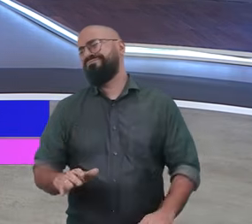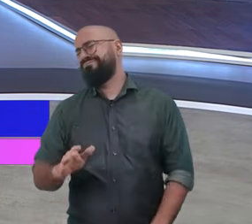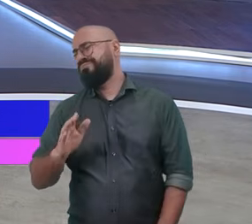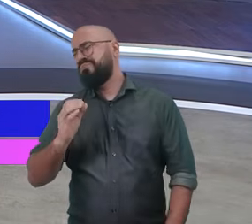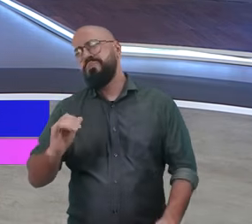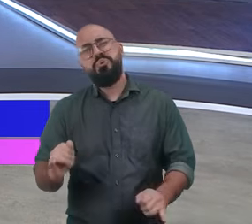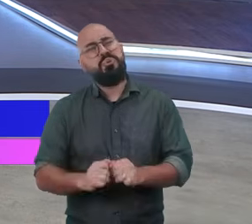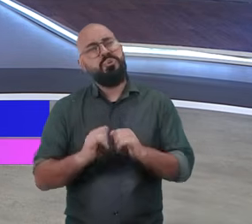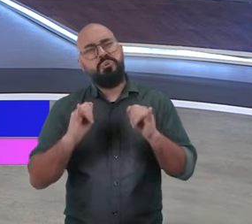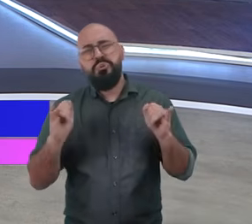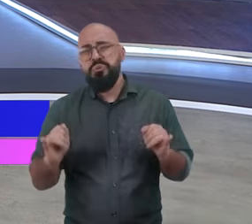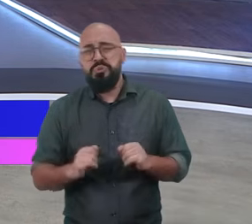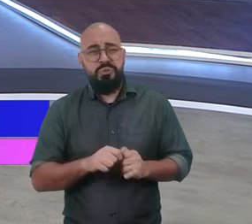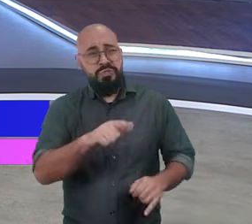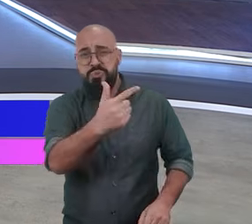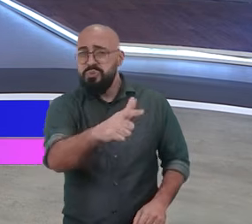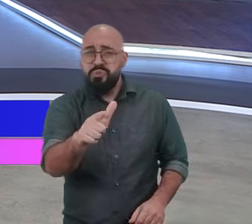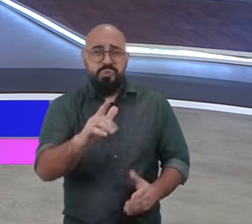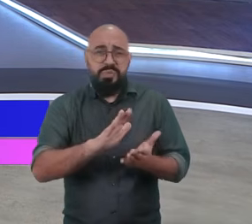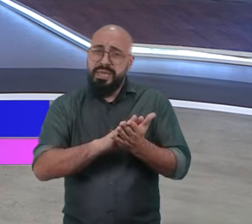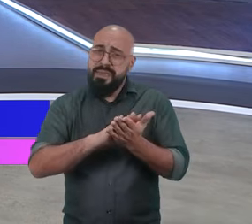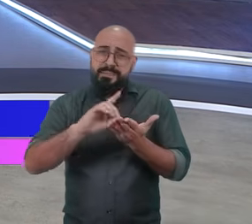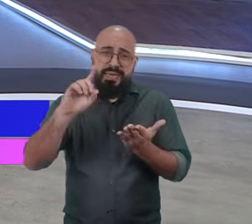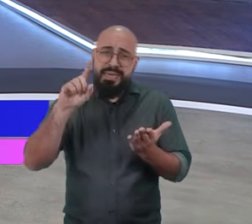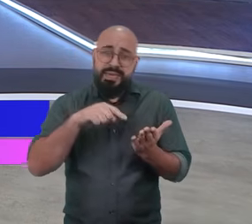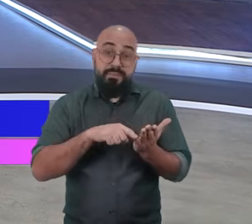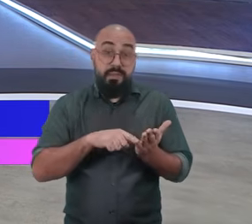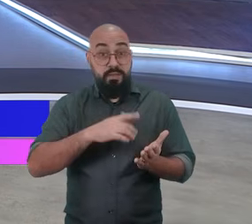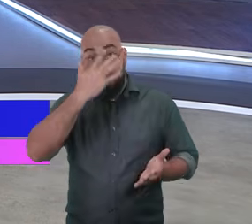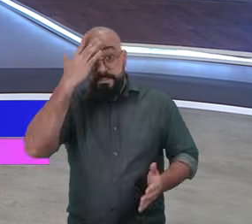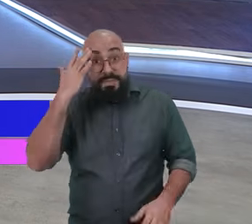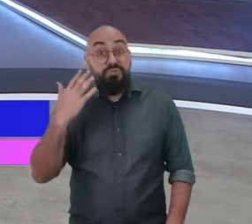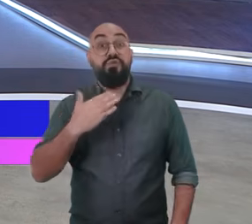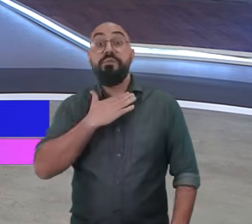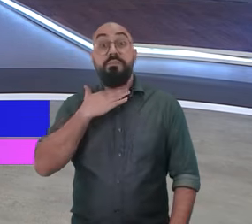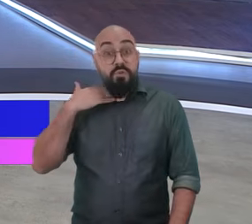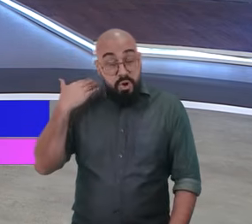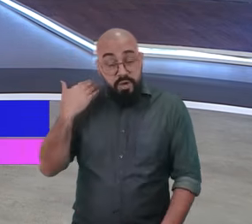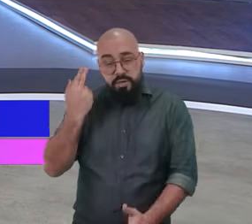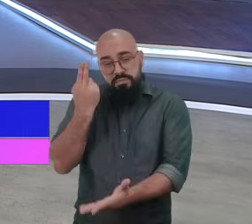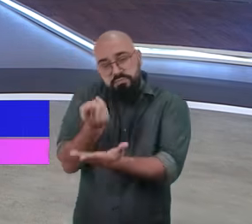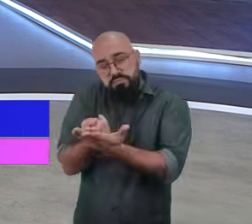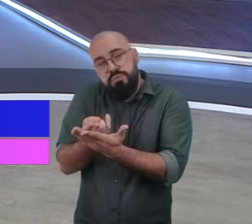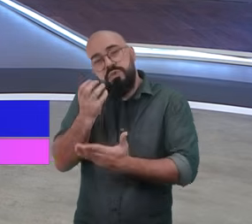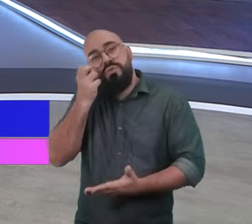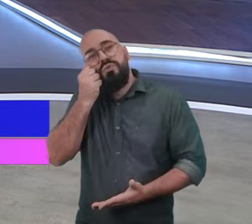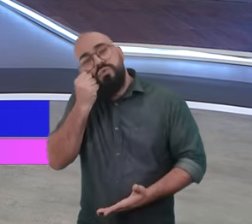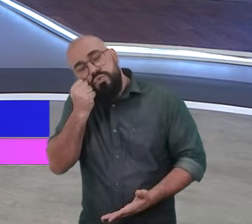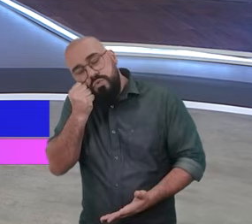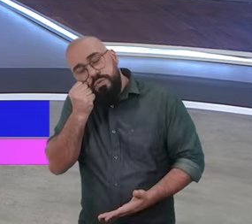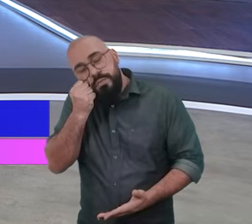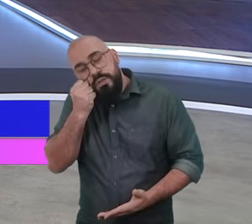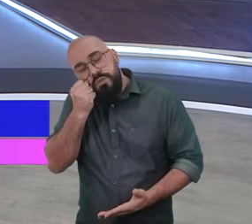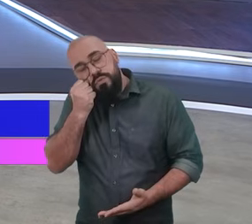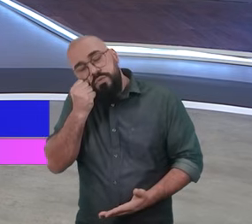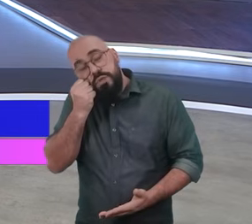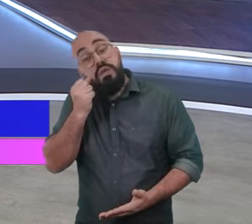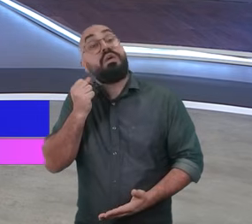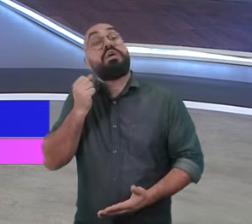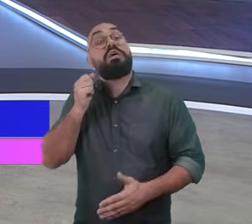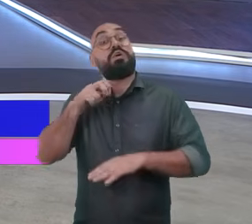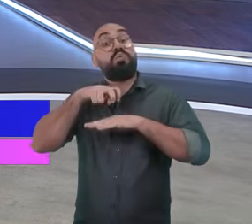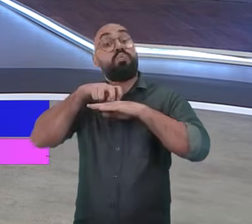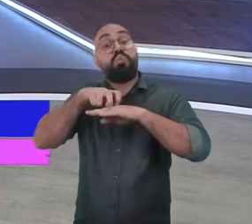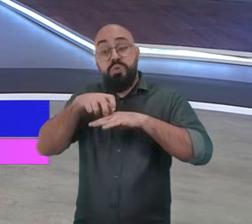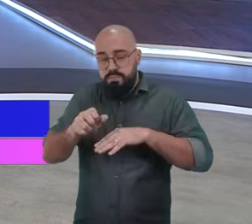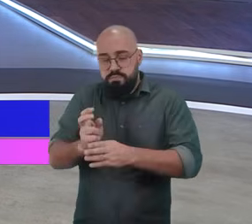As pessoas que morrem estão dormindo. Já vimos aqui na Arena do Futuro. Elas estão descansando, esperando o momento da volta de Jesus, quando elas vão